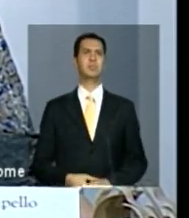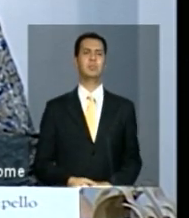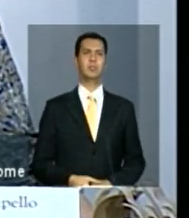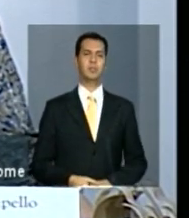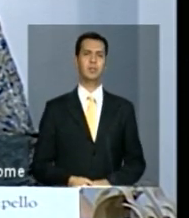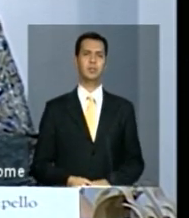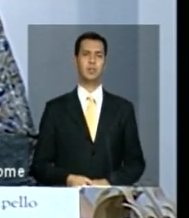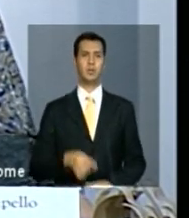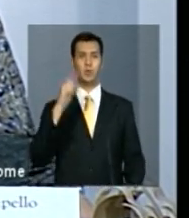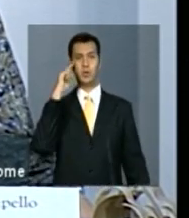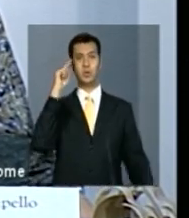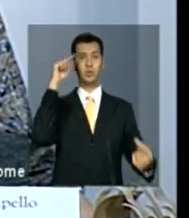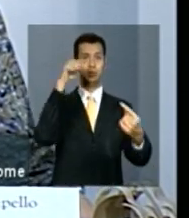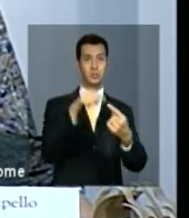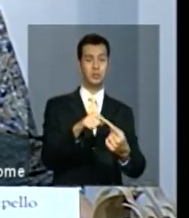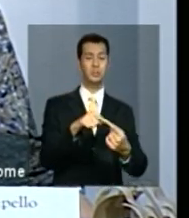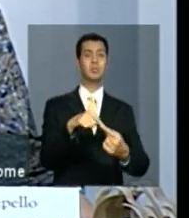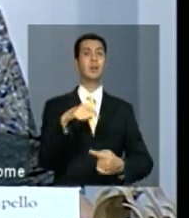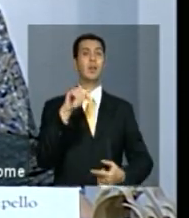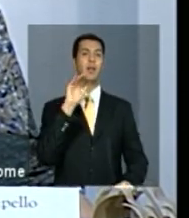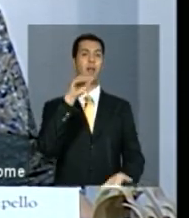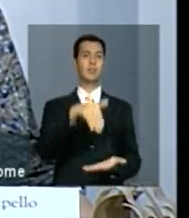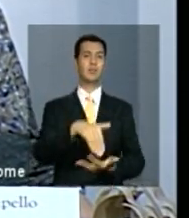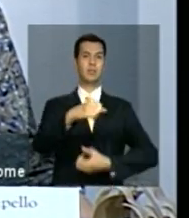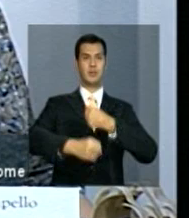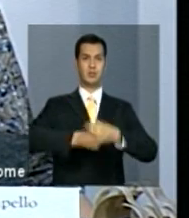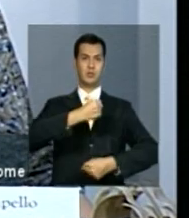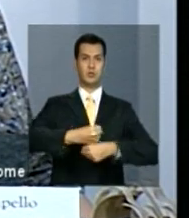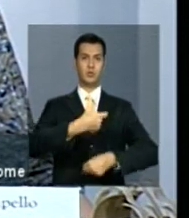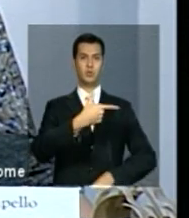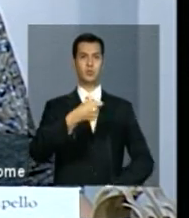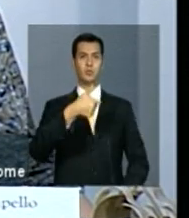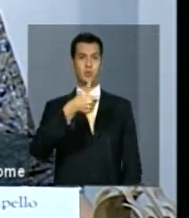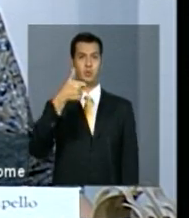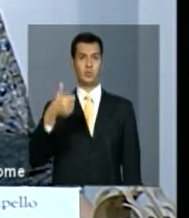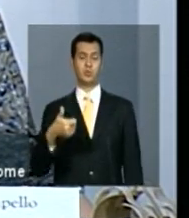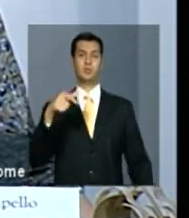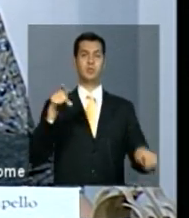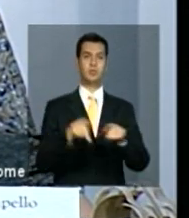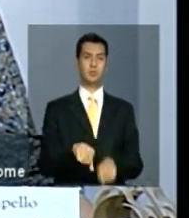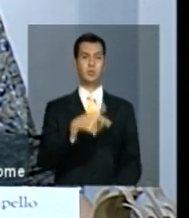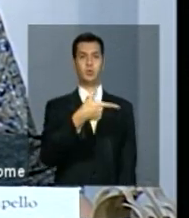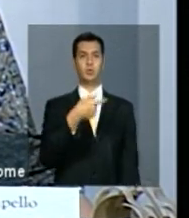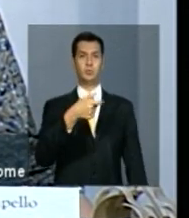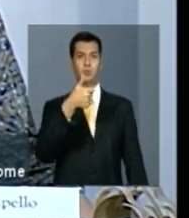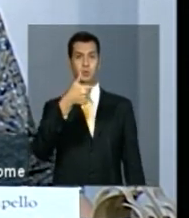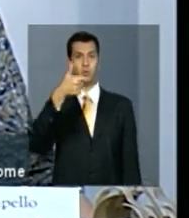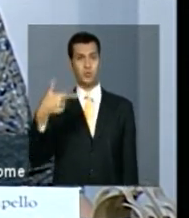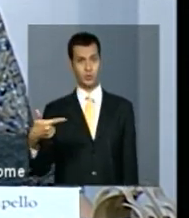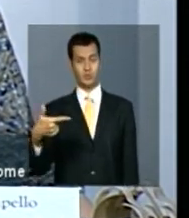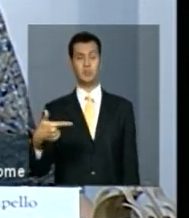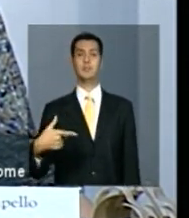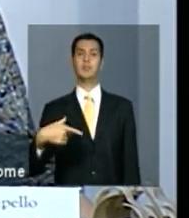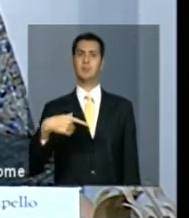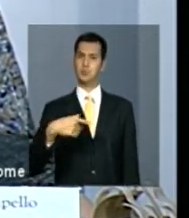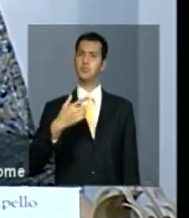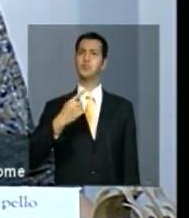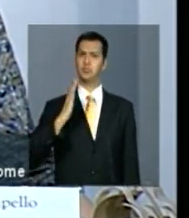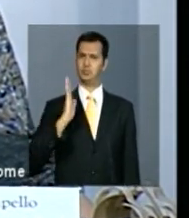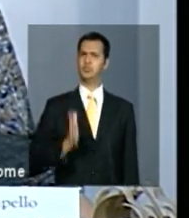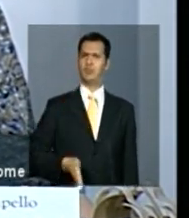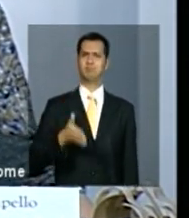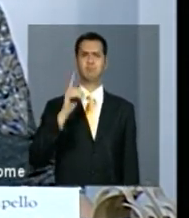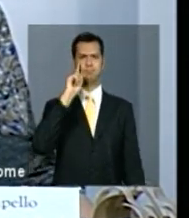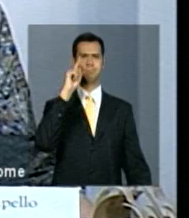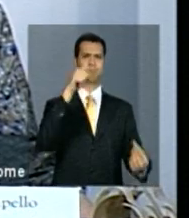metas internas para 2011 e 2012 elas não só vem sendo cumpridas